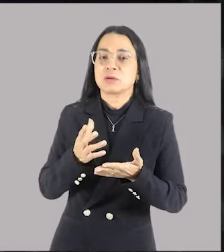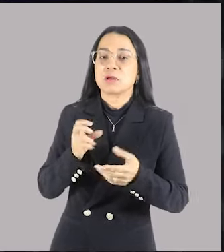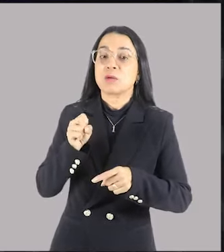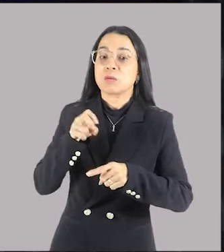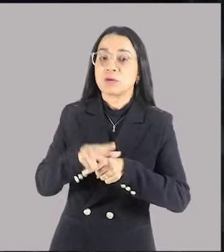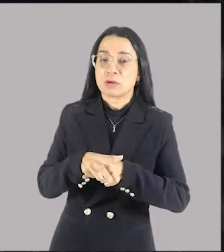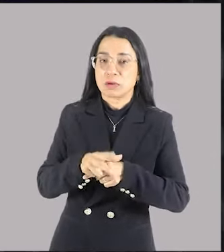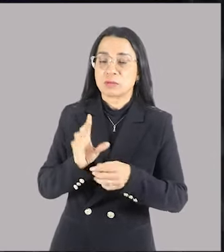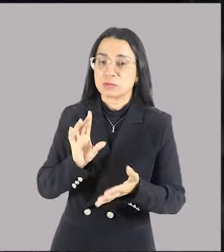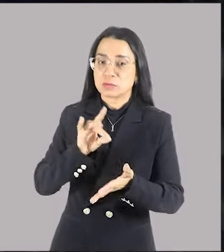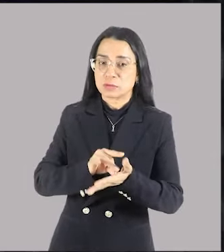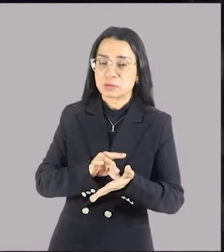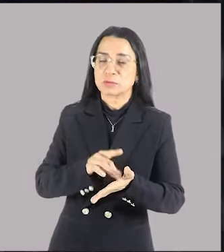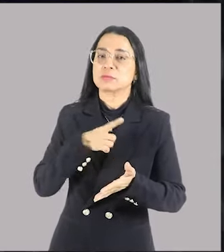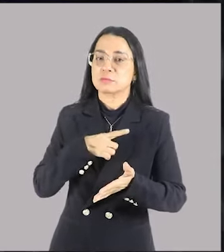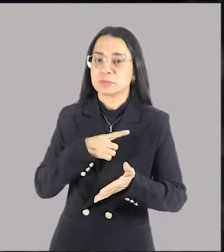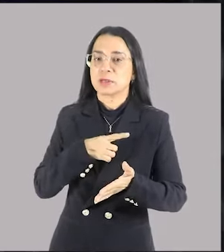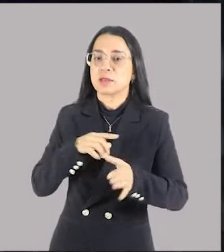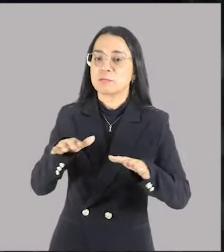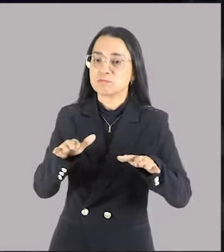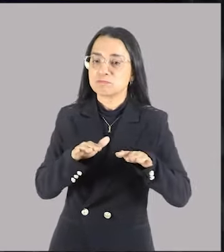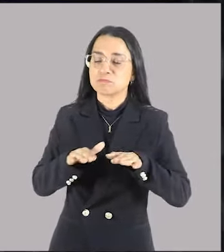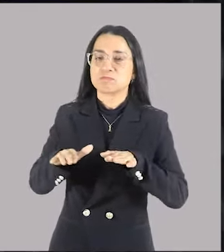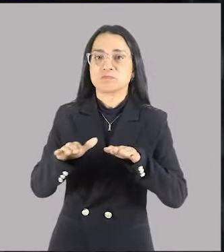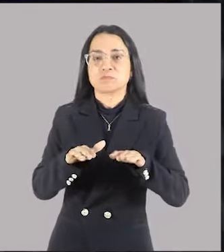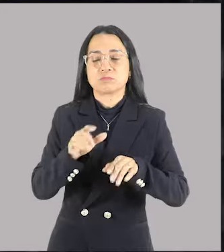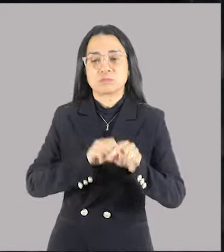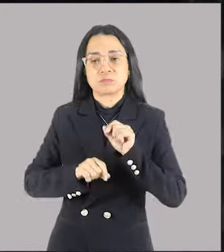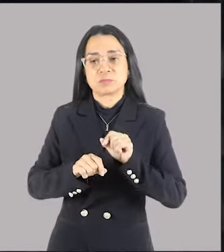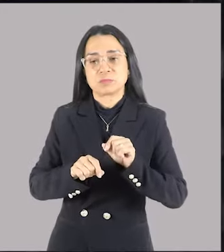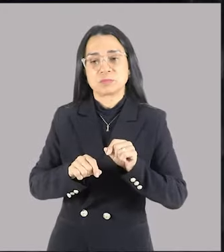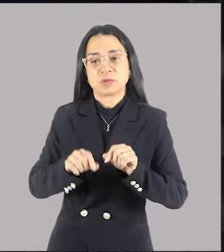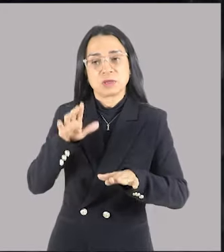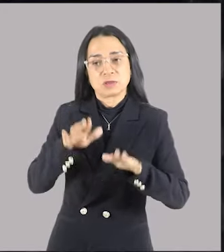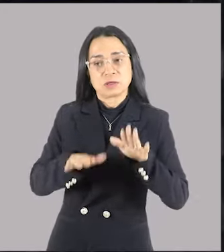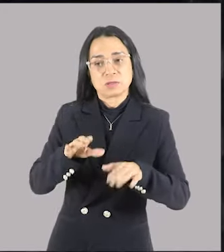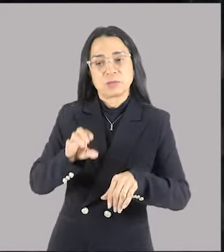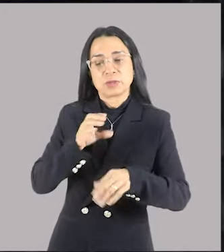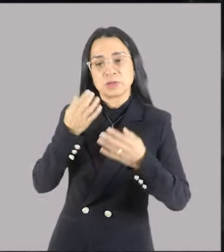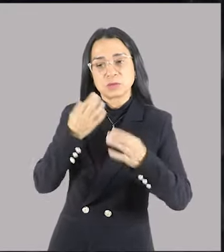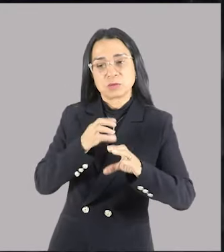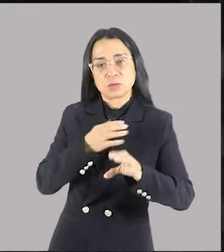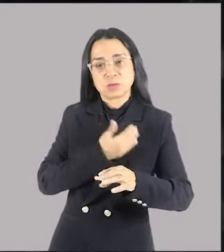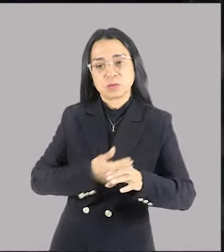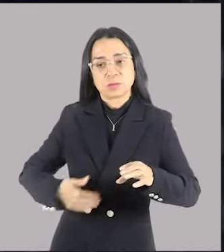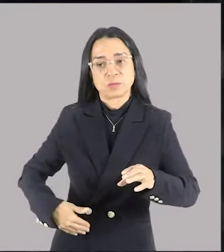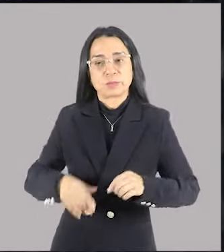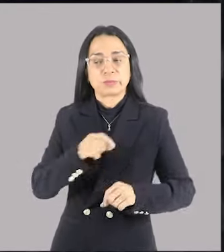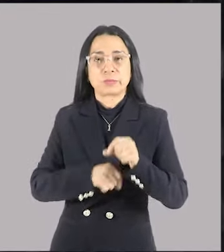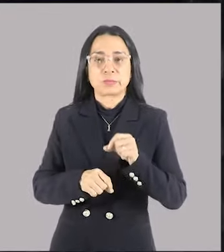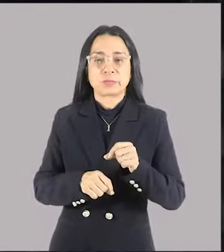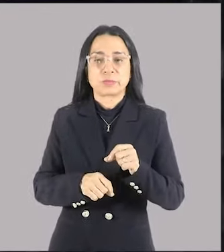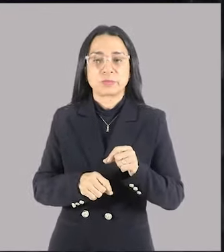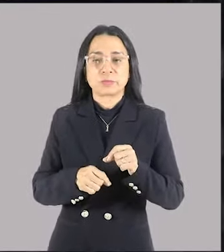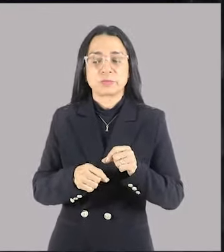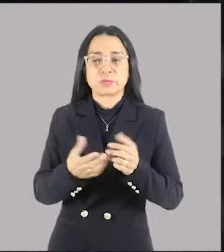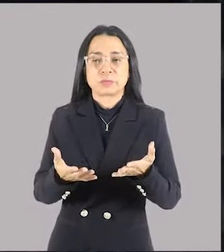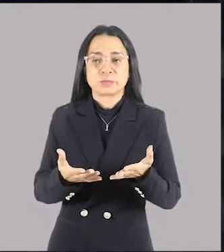sim adquirem estabilidade adquirem estabilidade dependem de concurso público e adquirem estabilidade Como eu havia dito